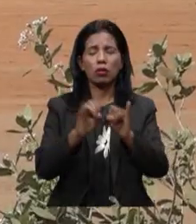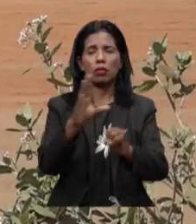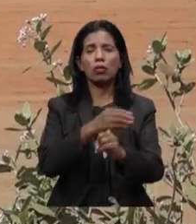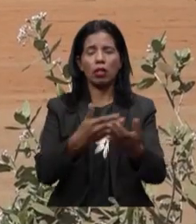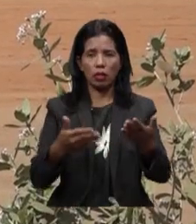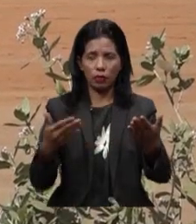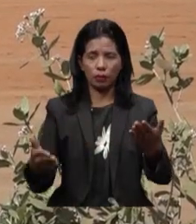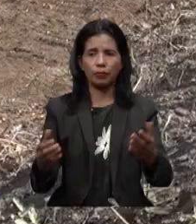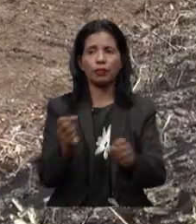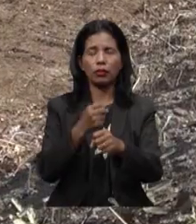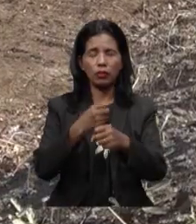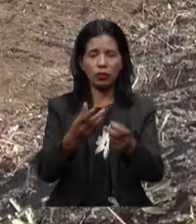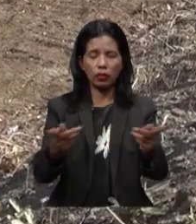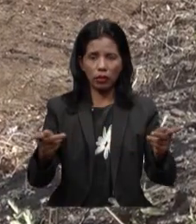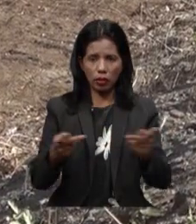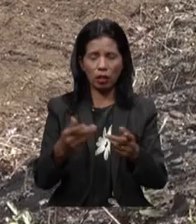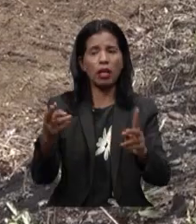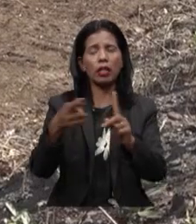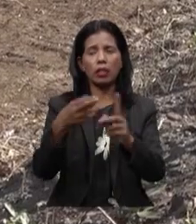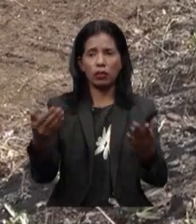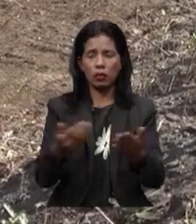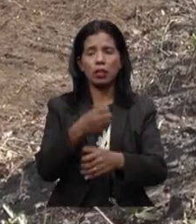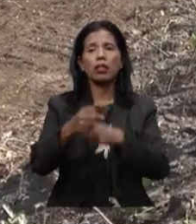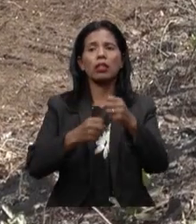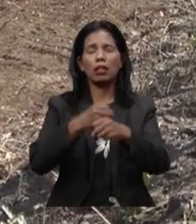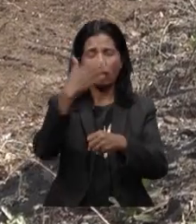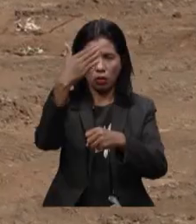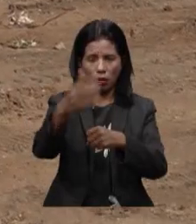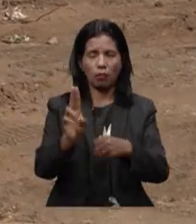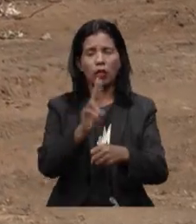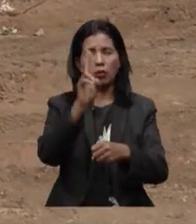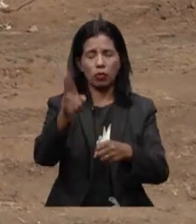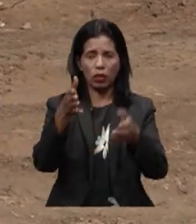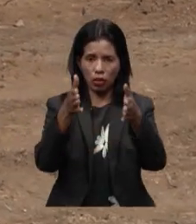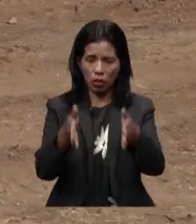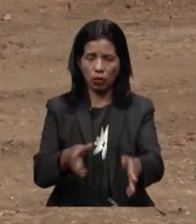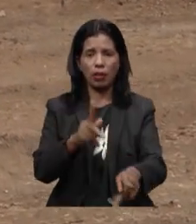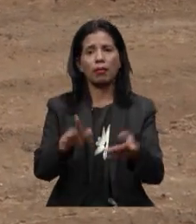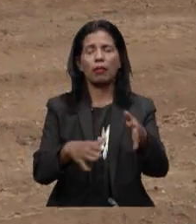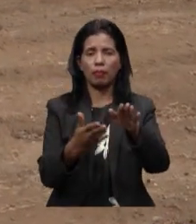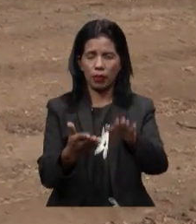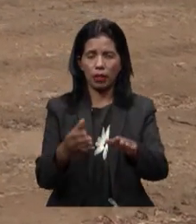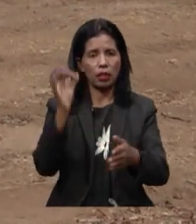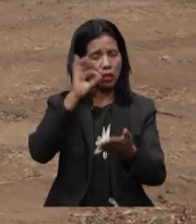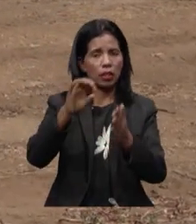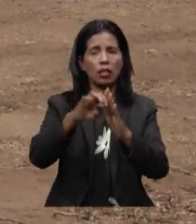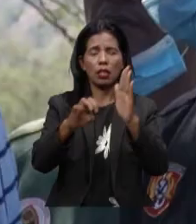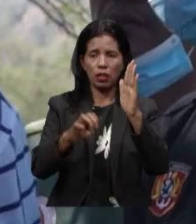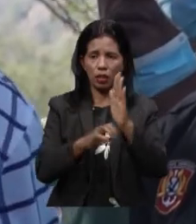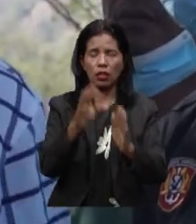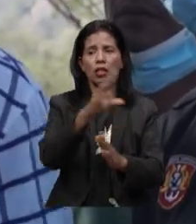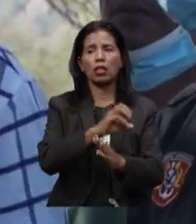equipamento atero ona cemitério fon ne, no ne tinan oin bel utiliza ho de ha coi mate isin. Secretário Estado assunto toponomia